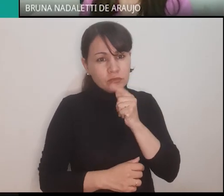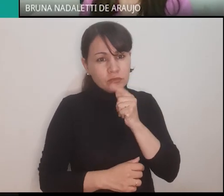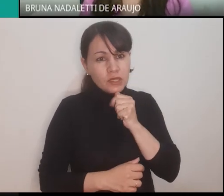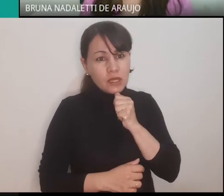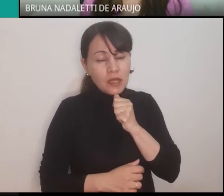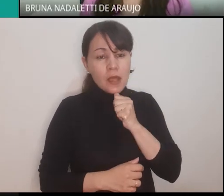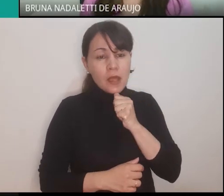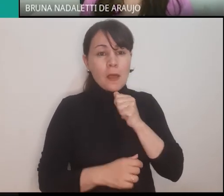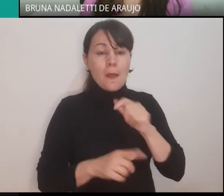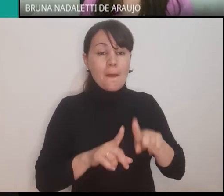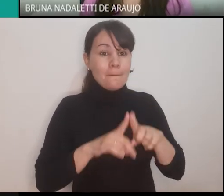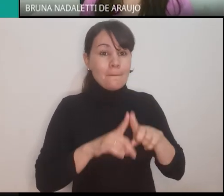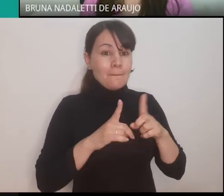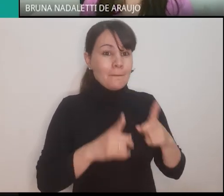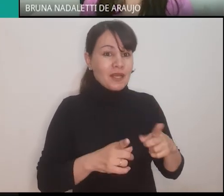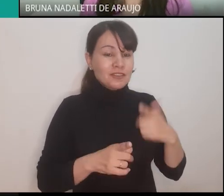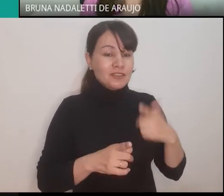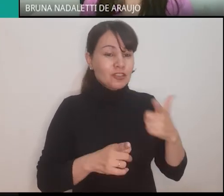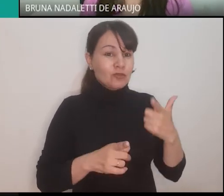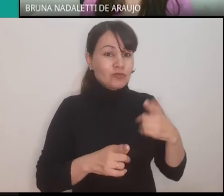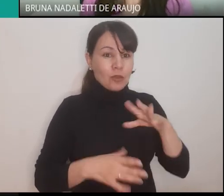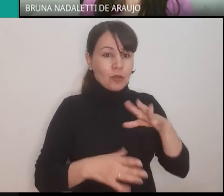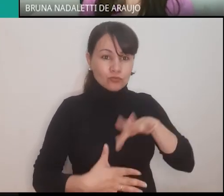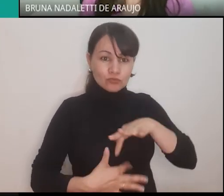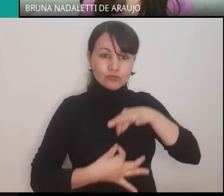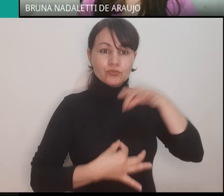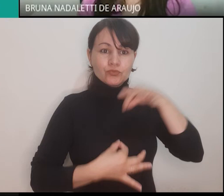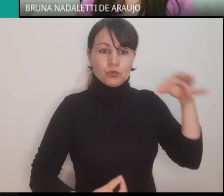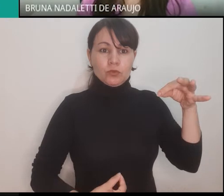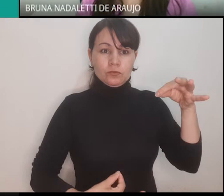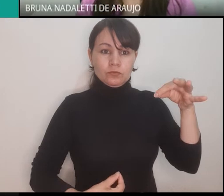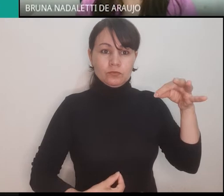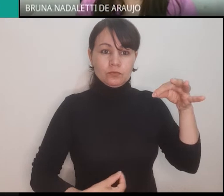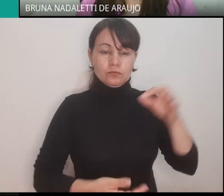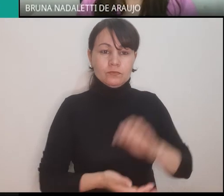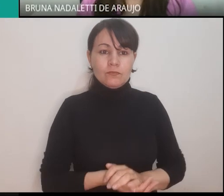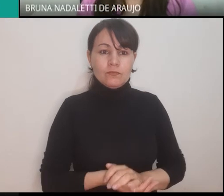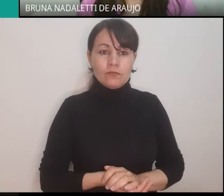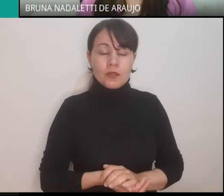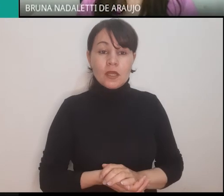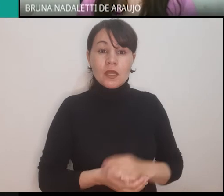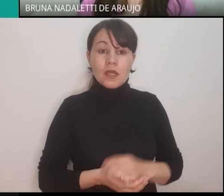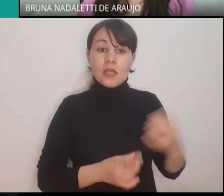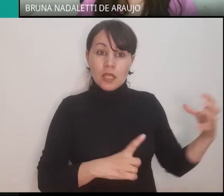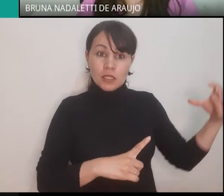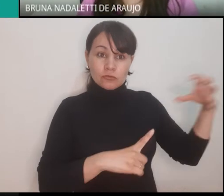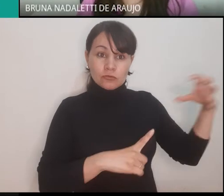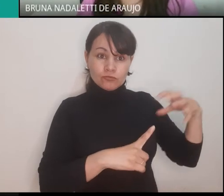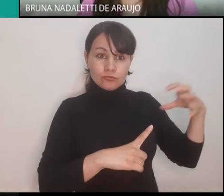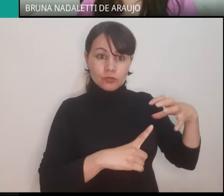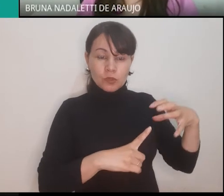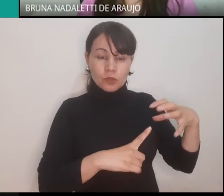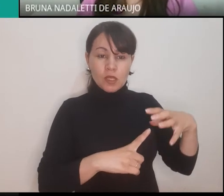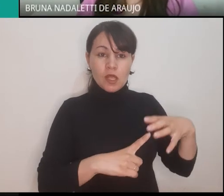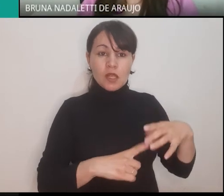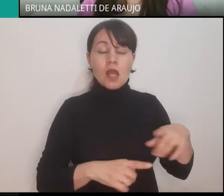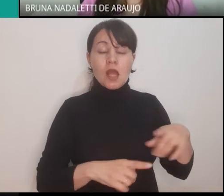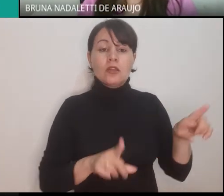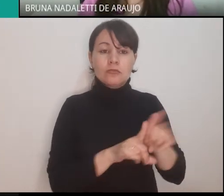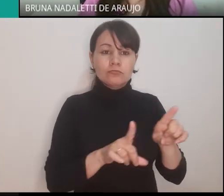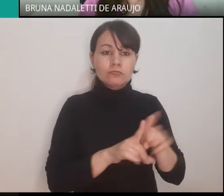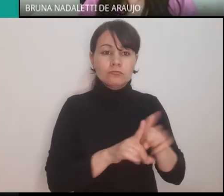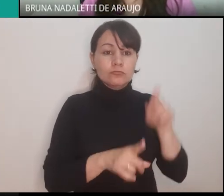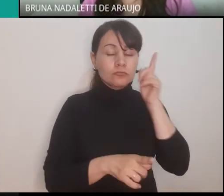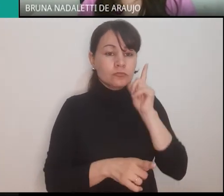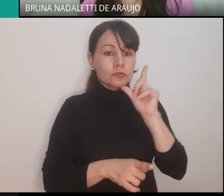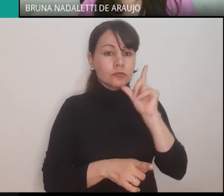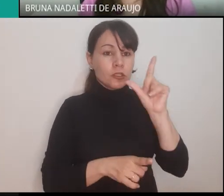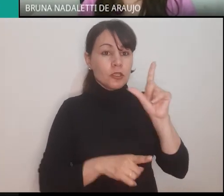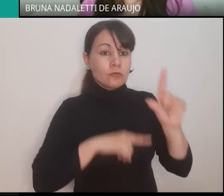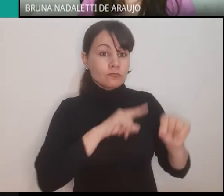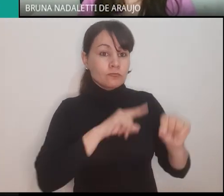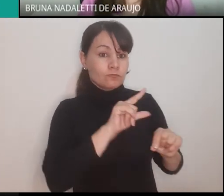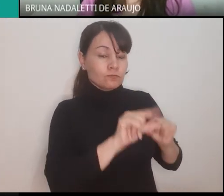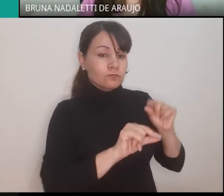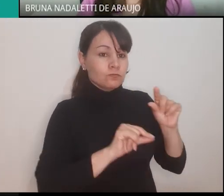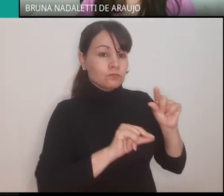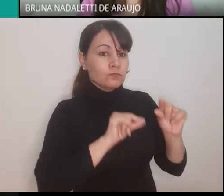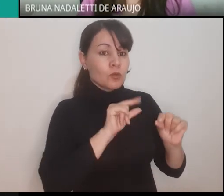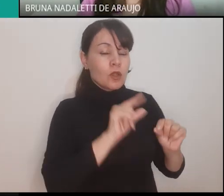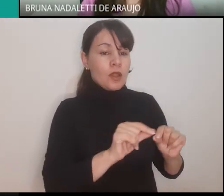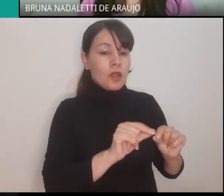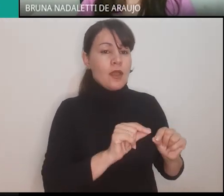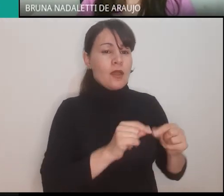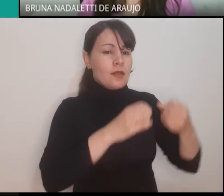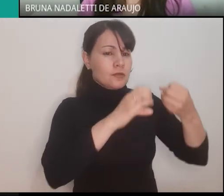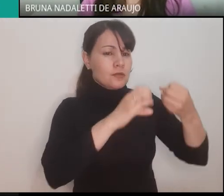tempo irreversível. E entre as causas, nós também conseguimos classificá-las de